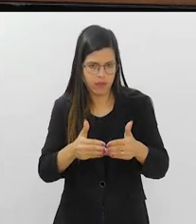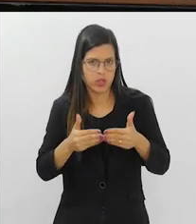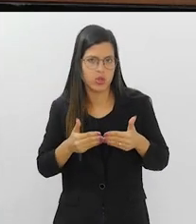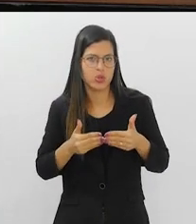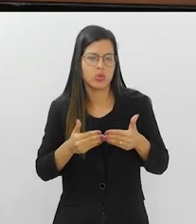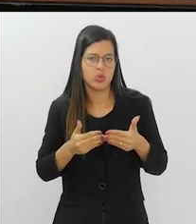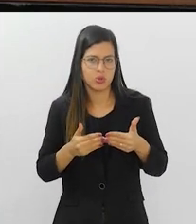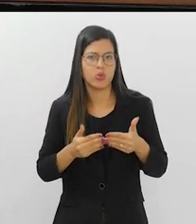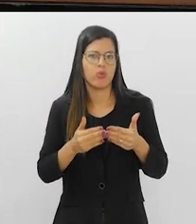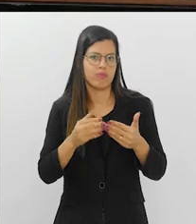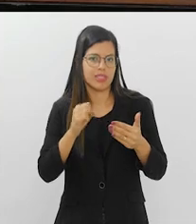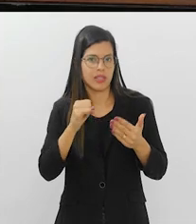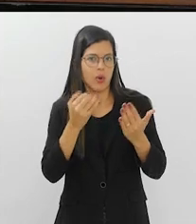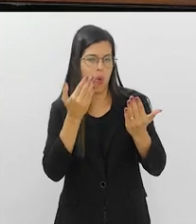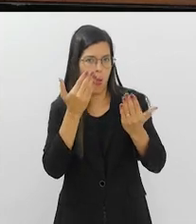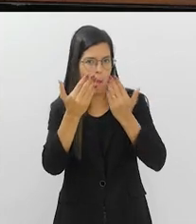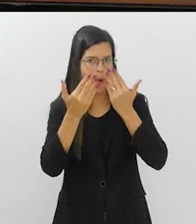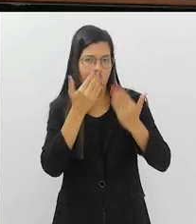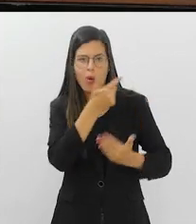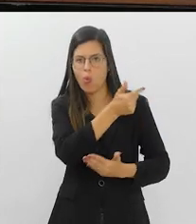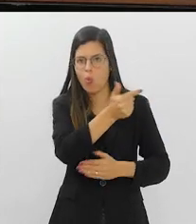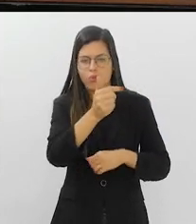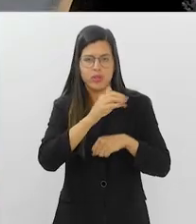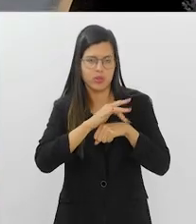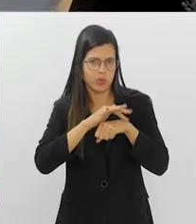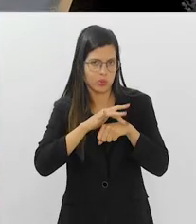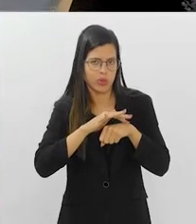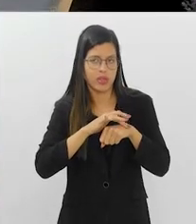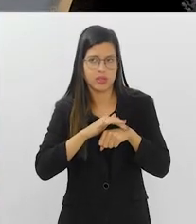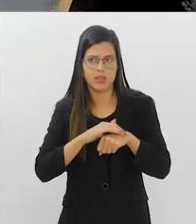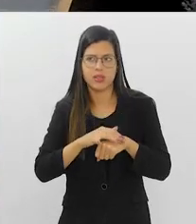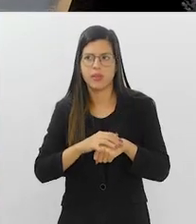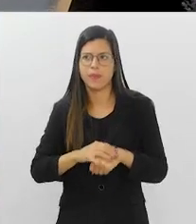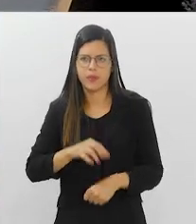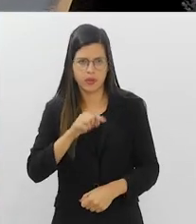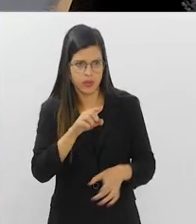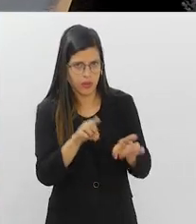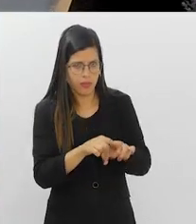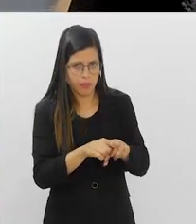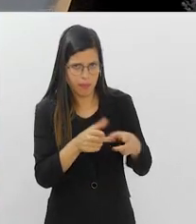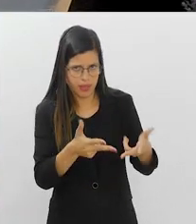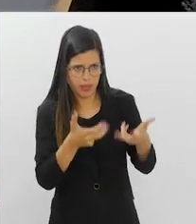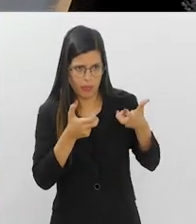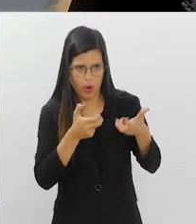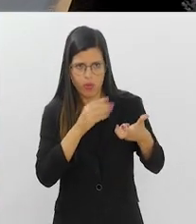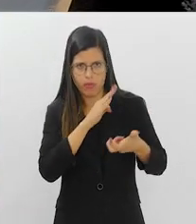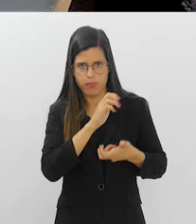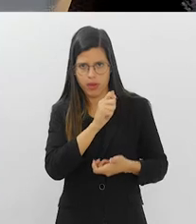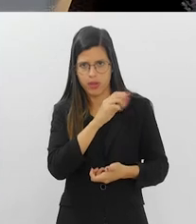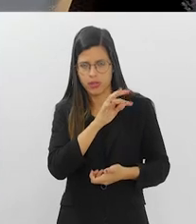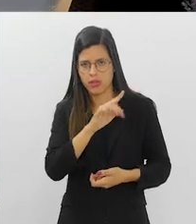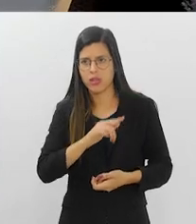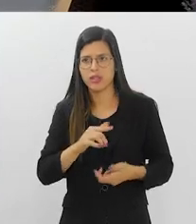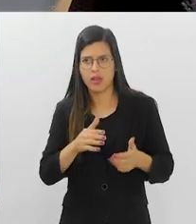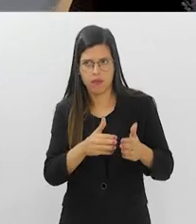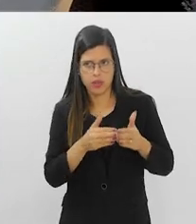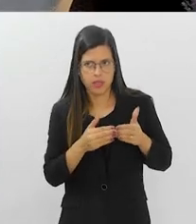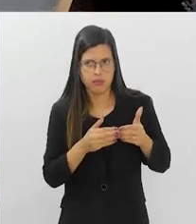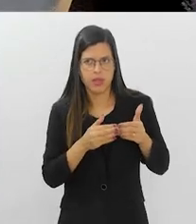afastamento comparativamente com as outras doenças. E você percebeu isso nas empresas que você trabalhou,